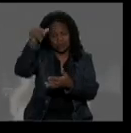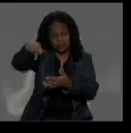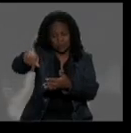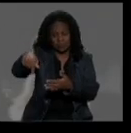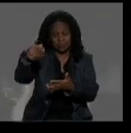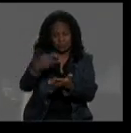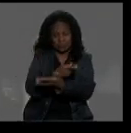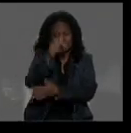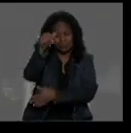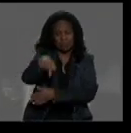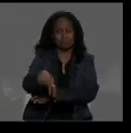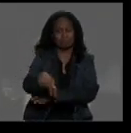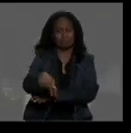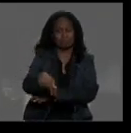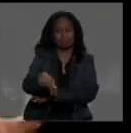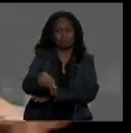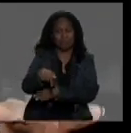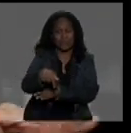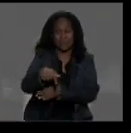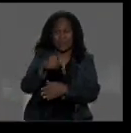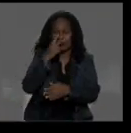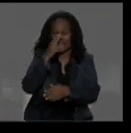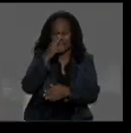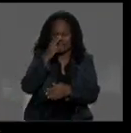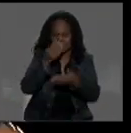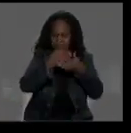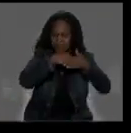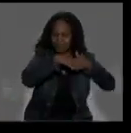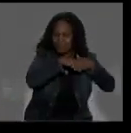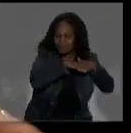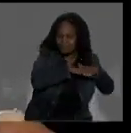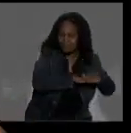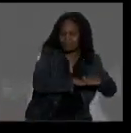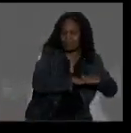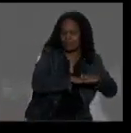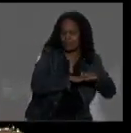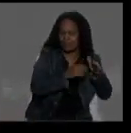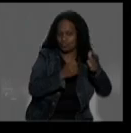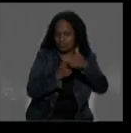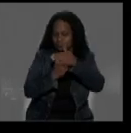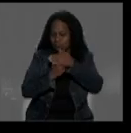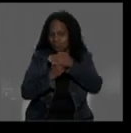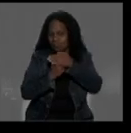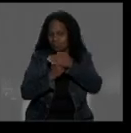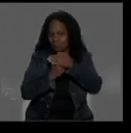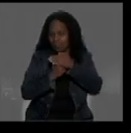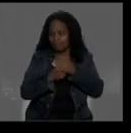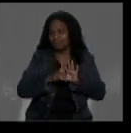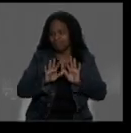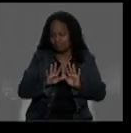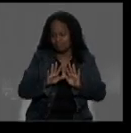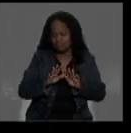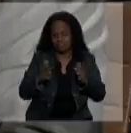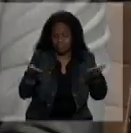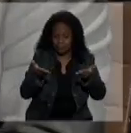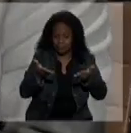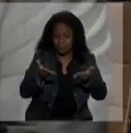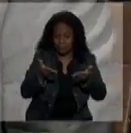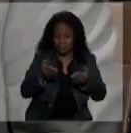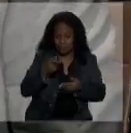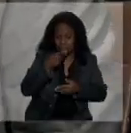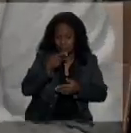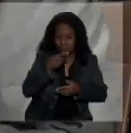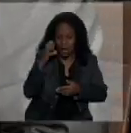As histórias acontecem aqui e aqui é que se quer apagar, se quer esconder, se quer... Muito sério. Então, vamos